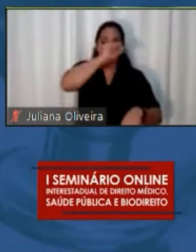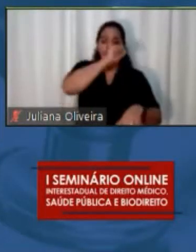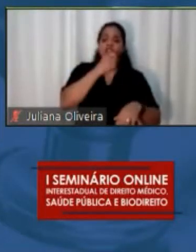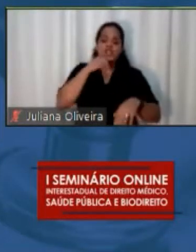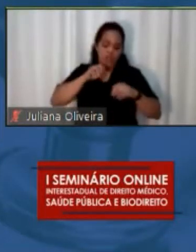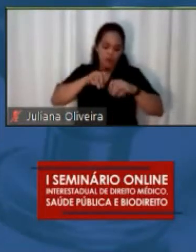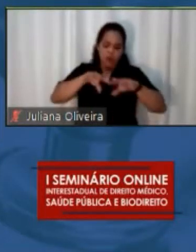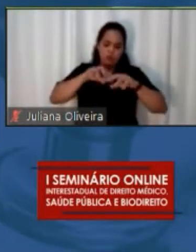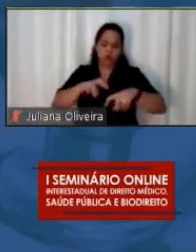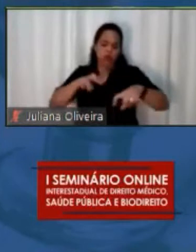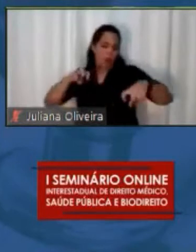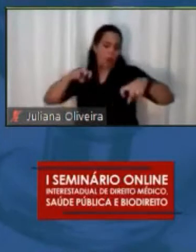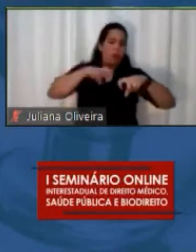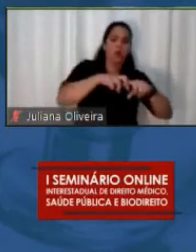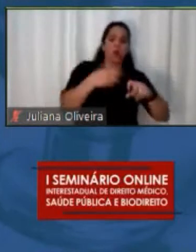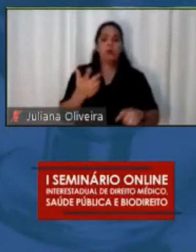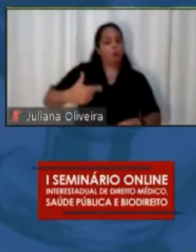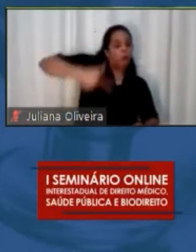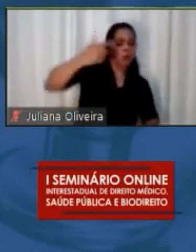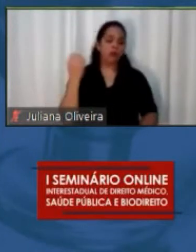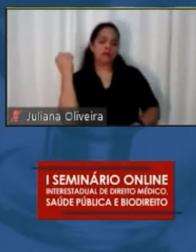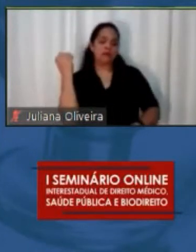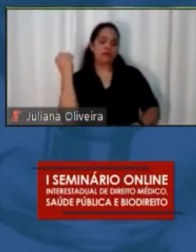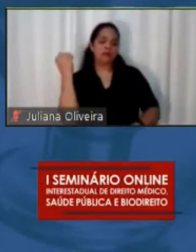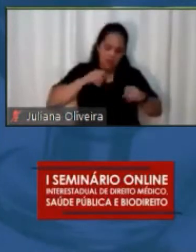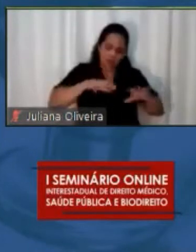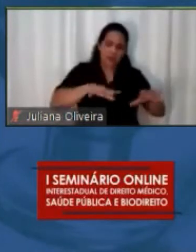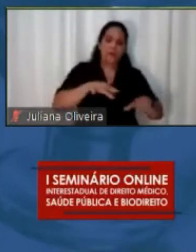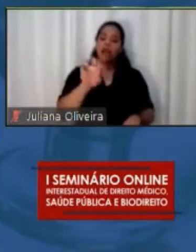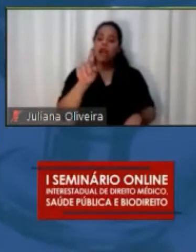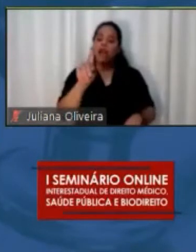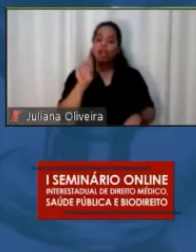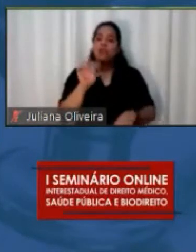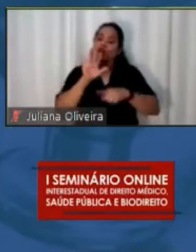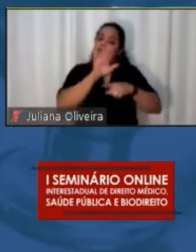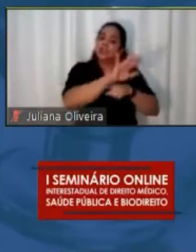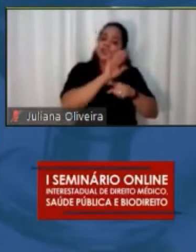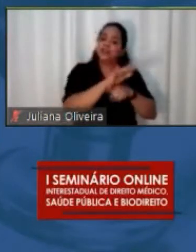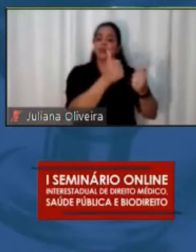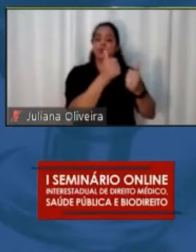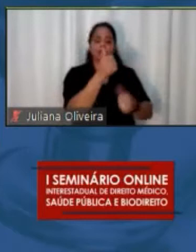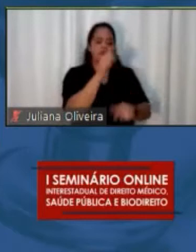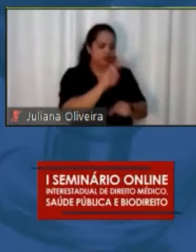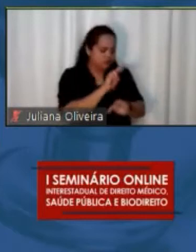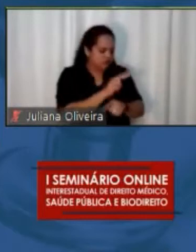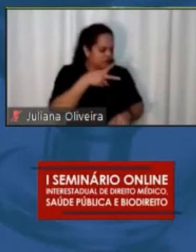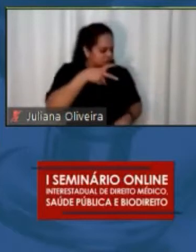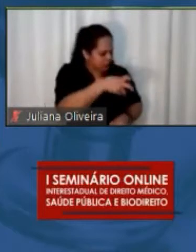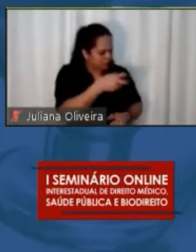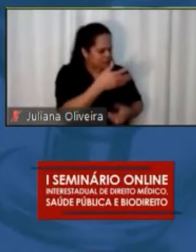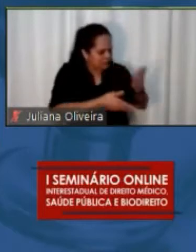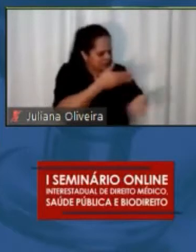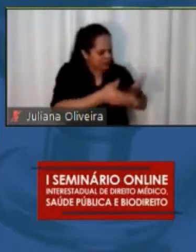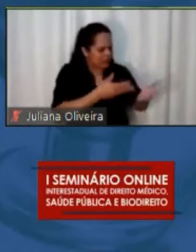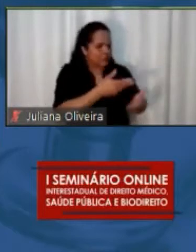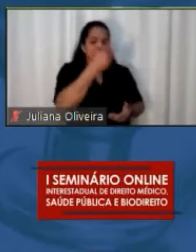foram avaliados, e foi visto que a administração de eritropoetina em pacientes de trauma é associada com